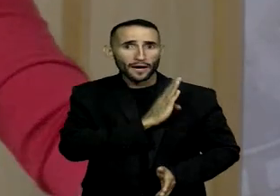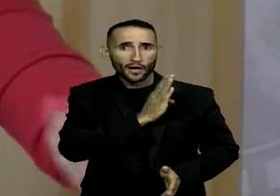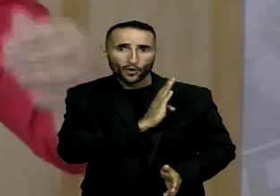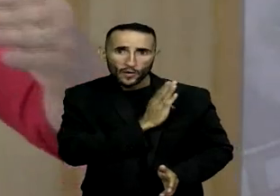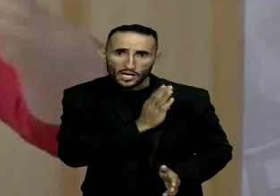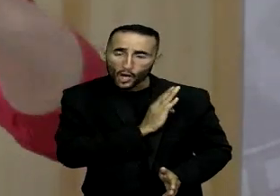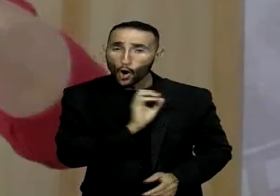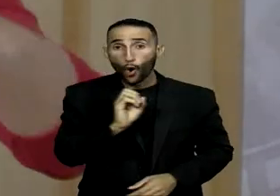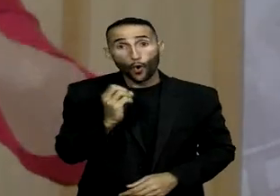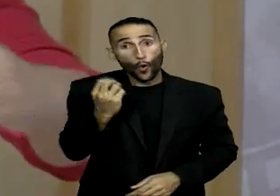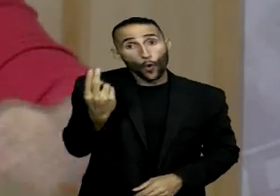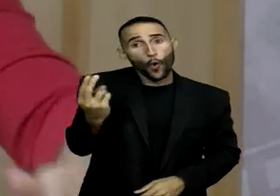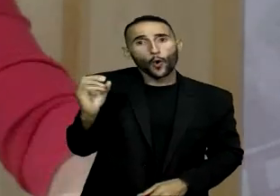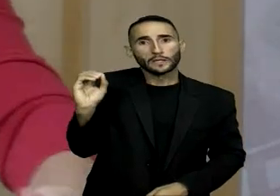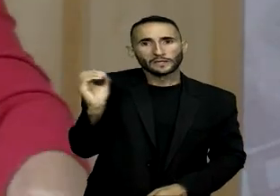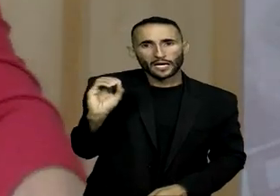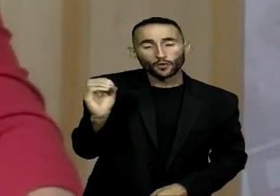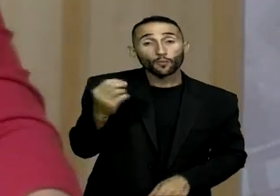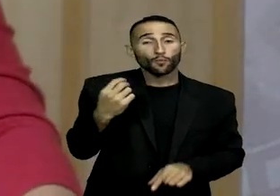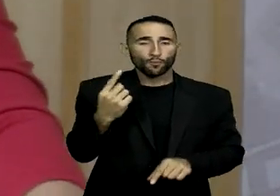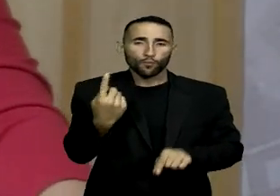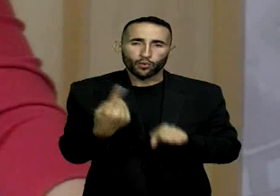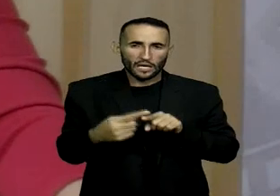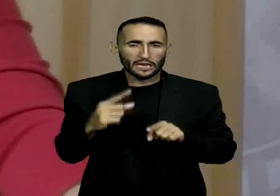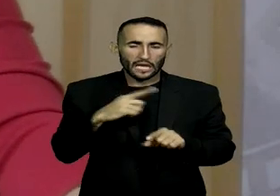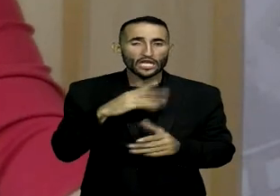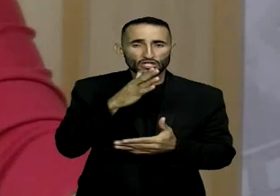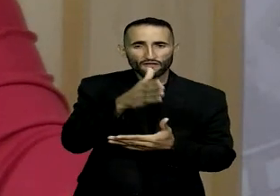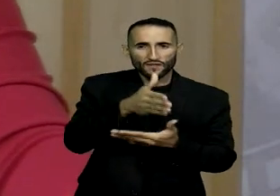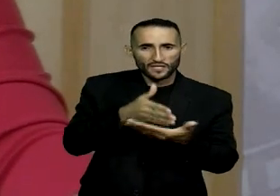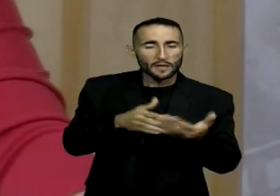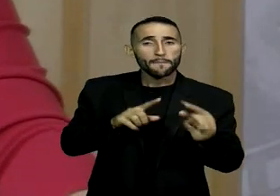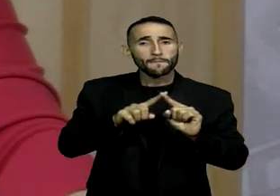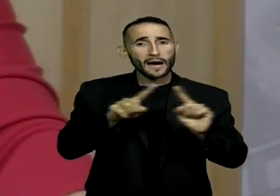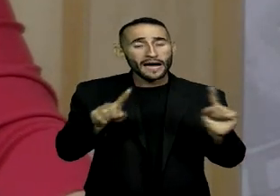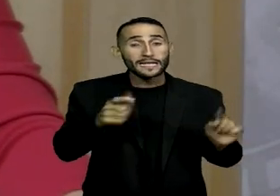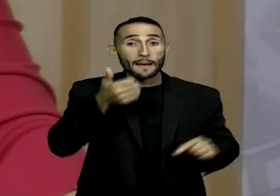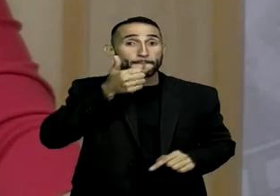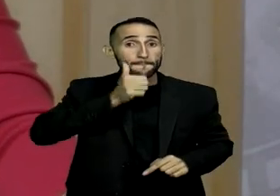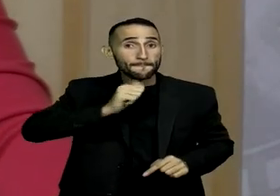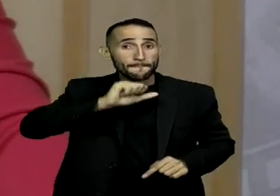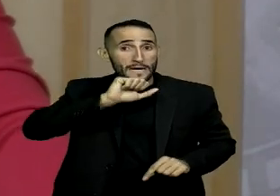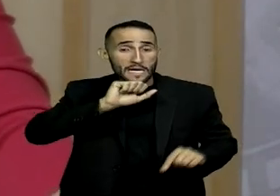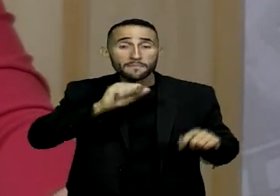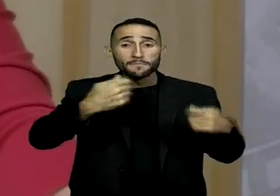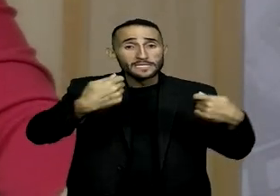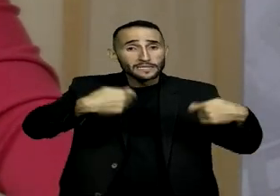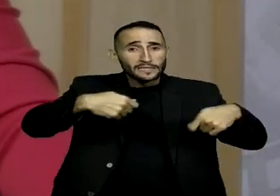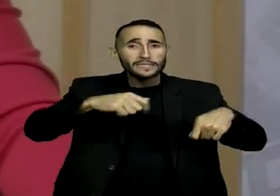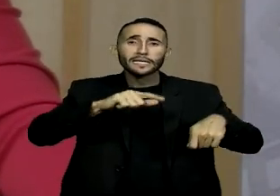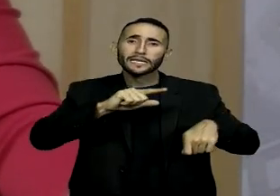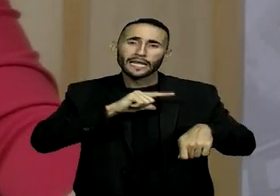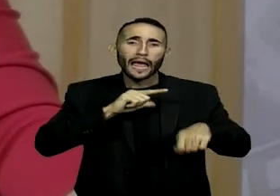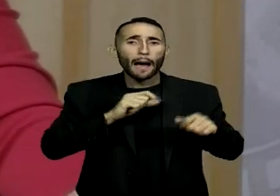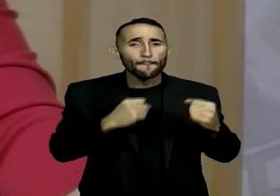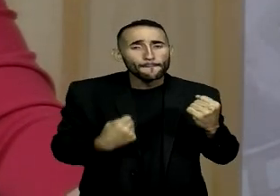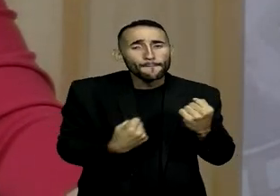a divisa tanto Osasco como Barueri. Mas, assim, essa mãe tem que ser cuidada, essa família tem que ser cuidada, pastor.